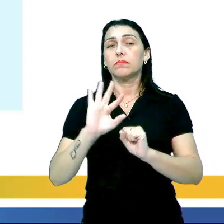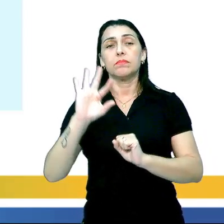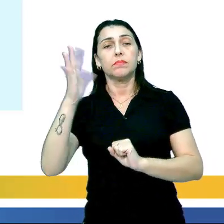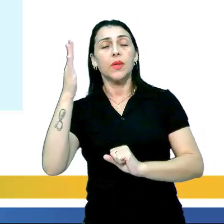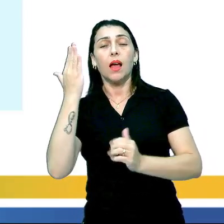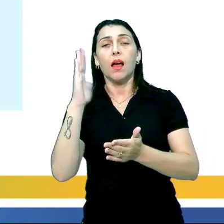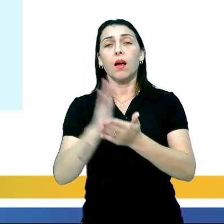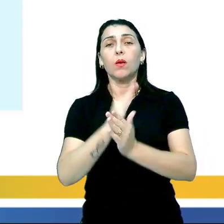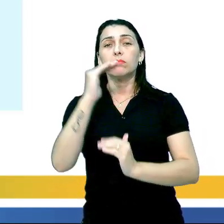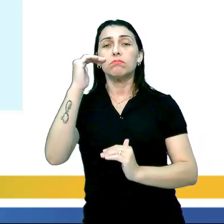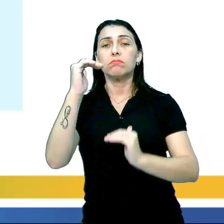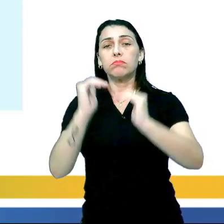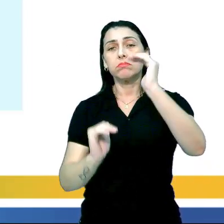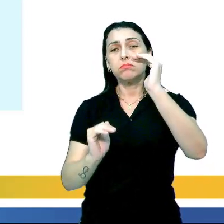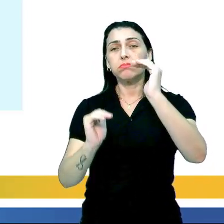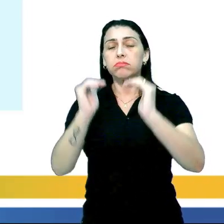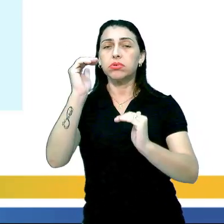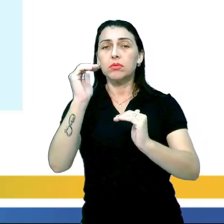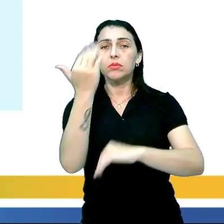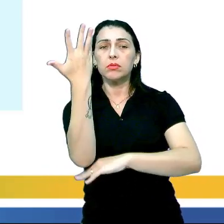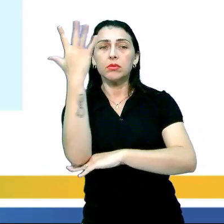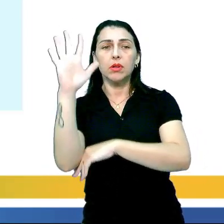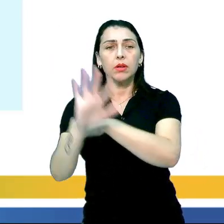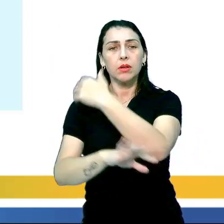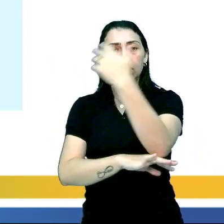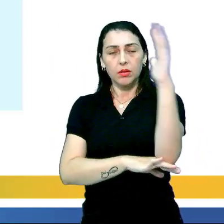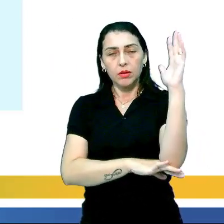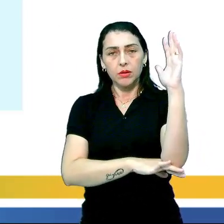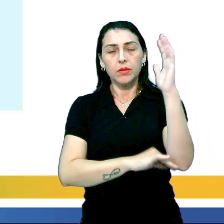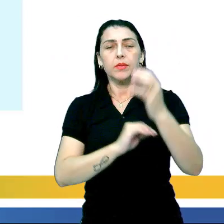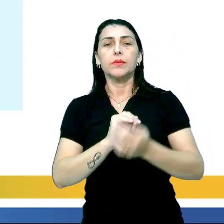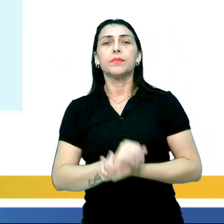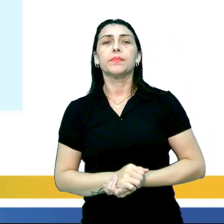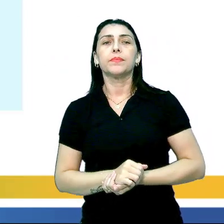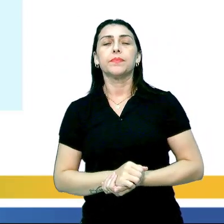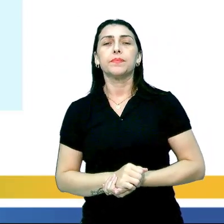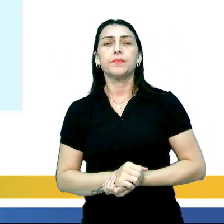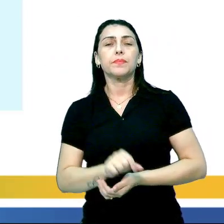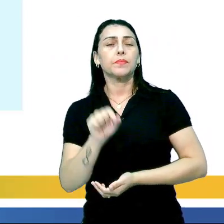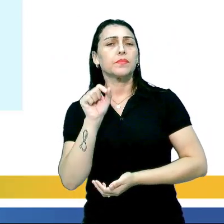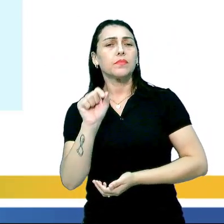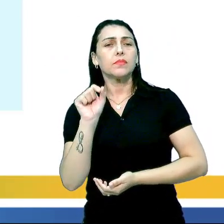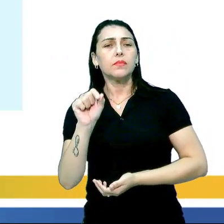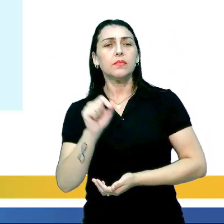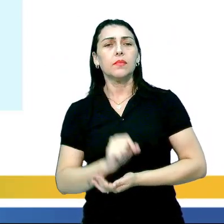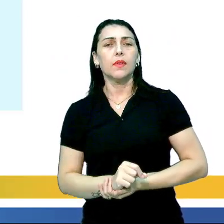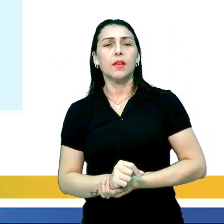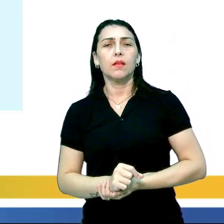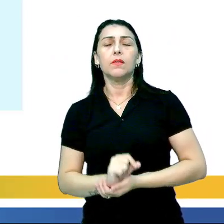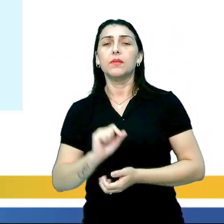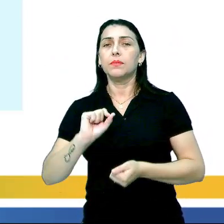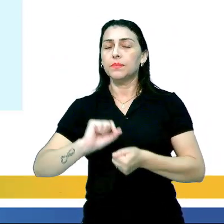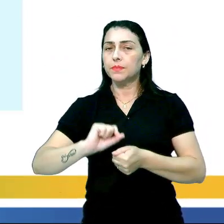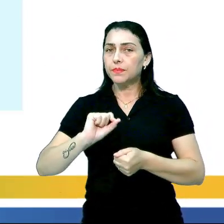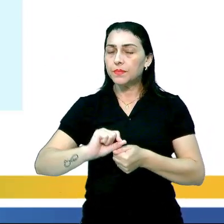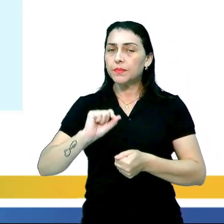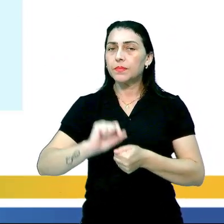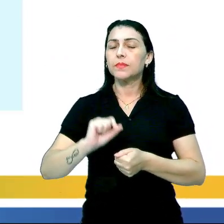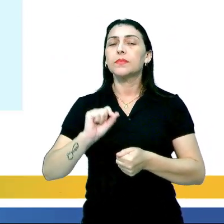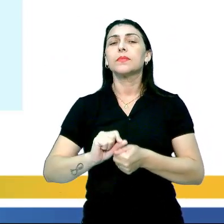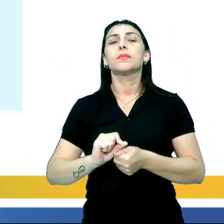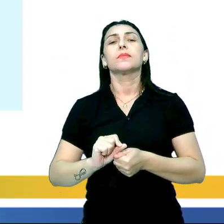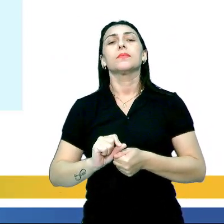gerar alguns desequilíbrios. Desequilíbrios ambientais são justamente, como eu disse, causados